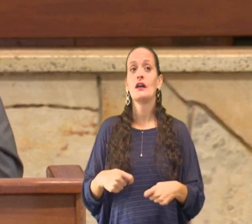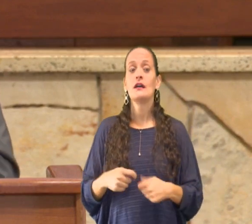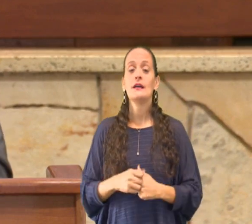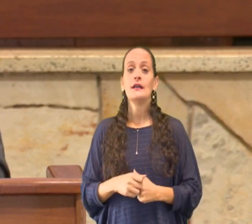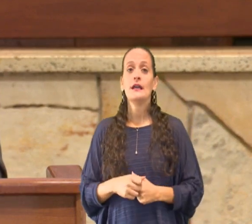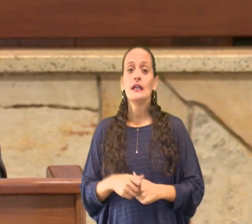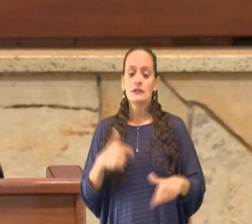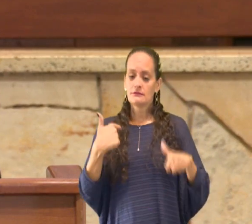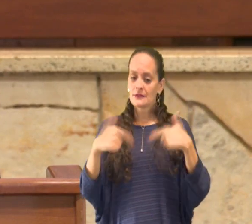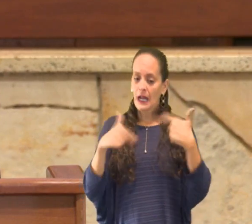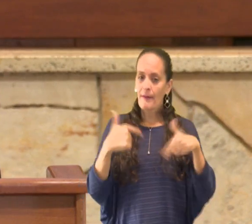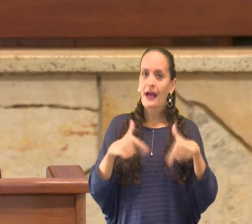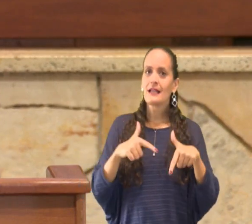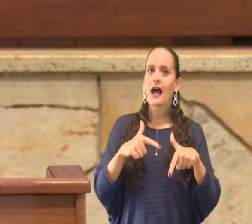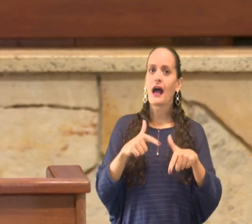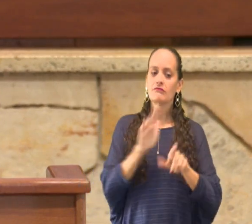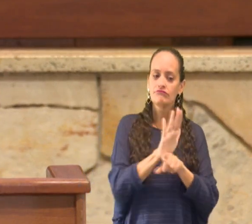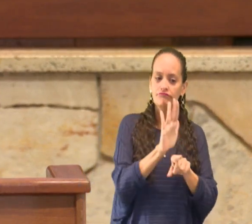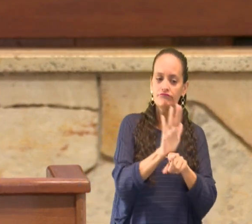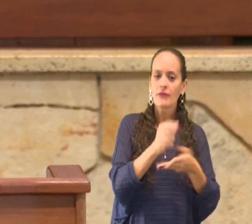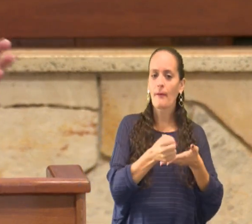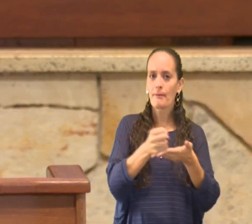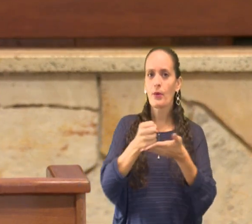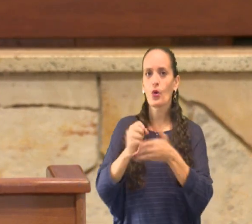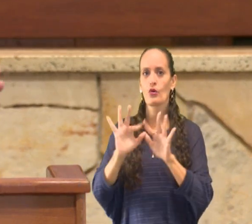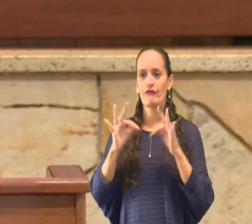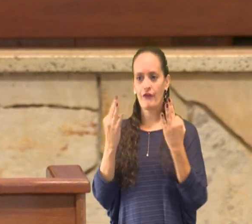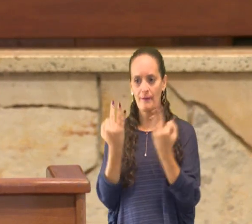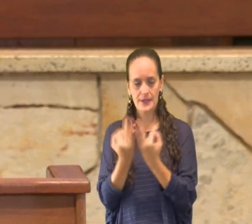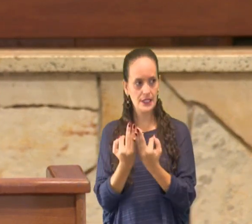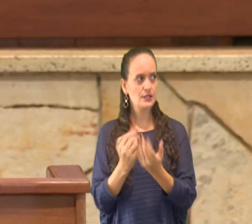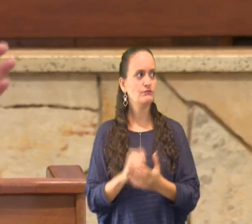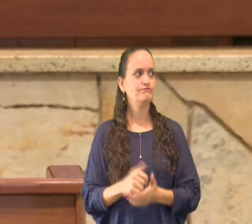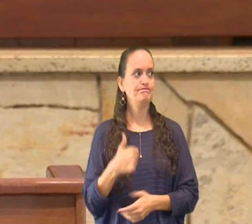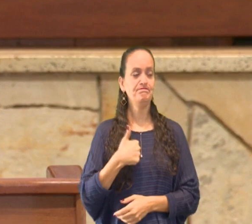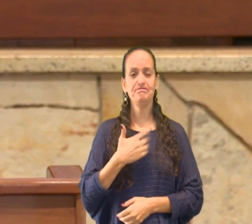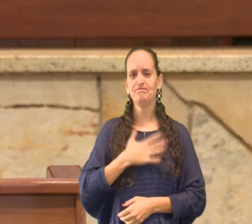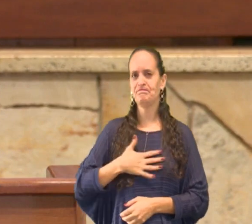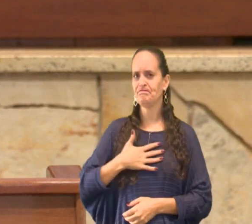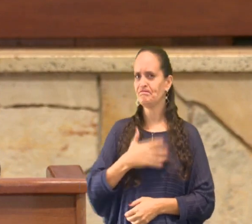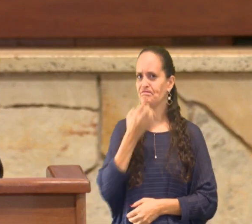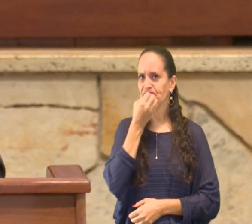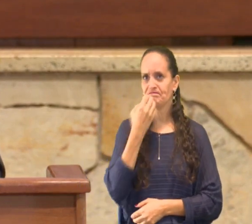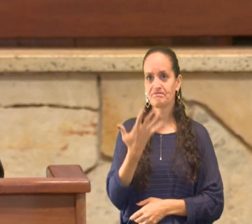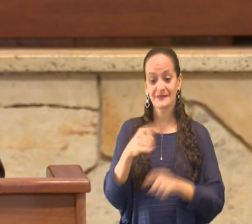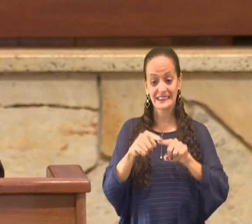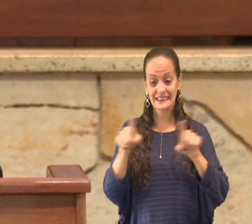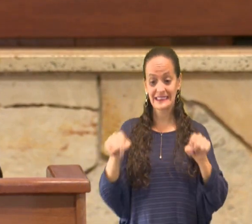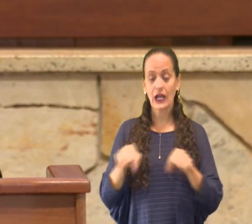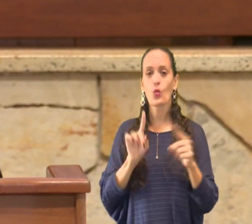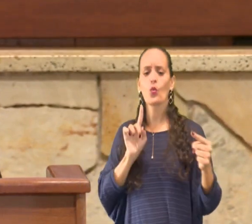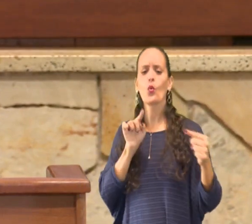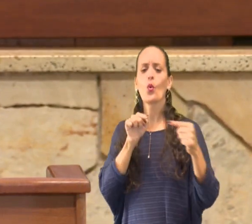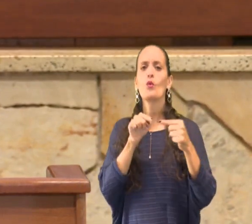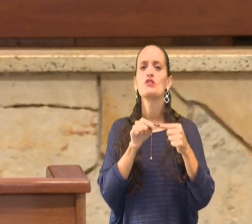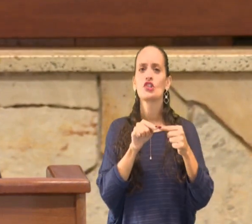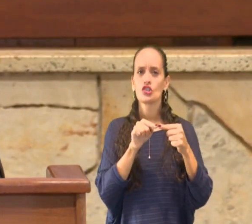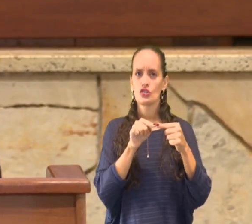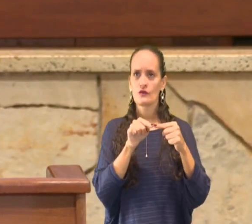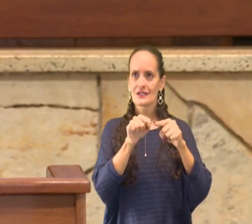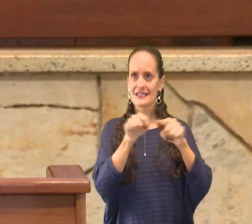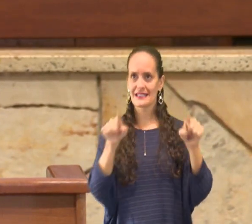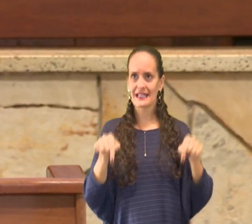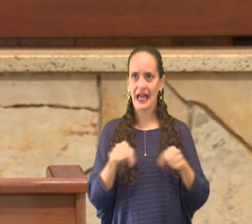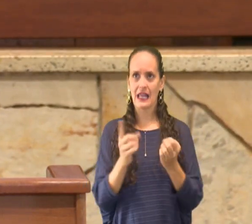principalmente trabalhar com as famílias. E eu achei muito boa a intenção missão da classe e o objetivo desta classe, que